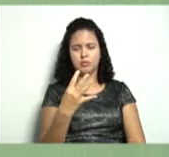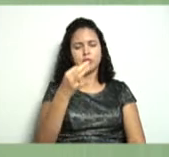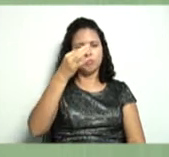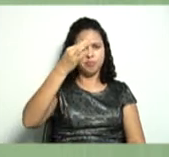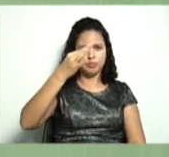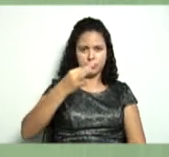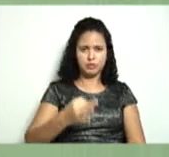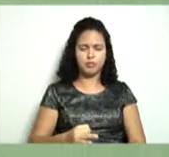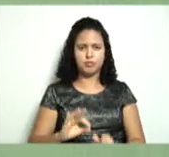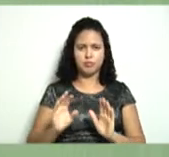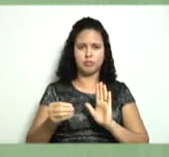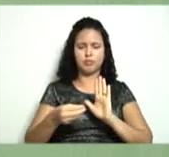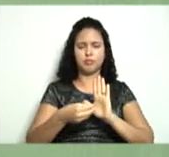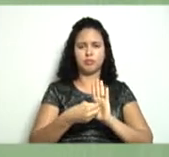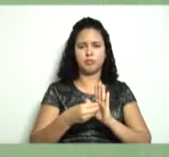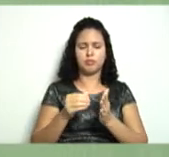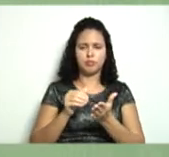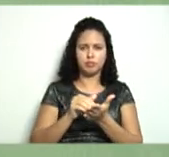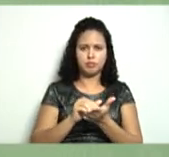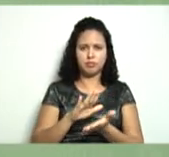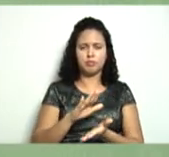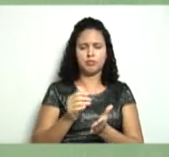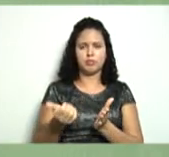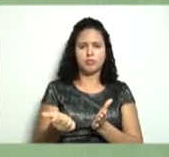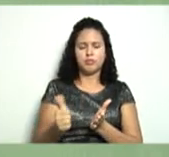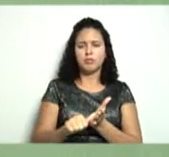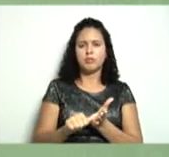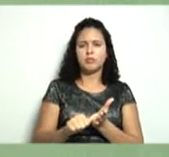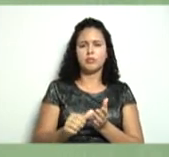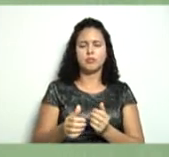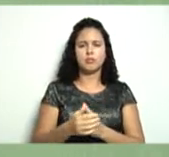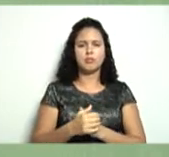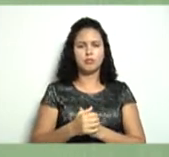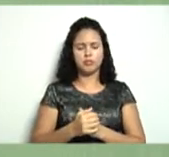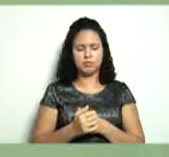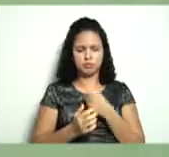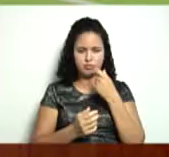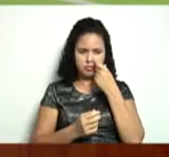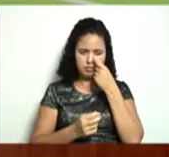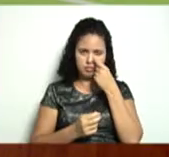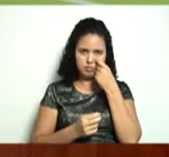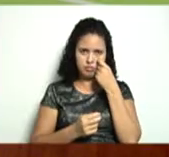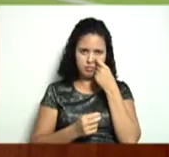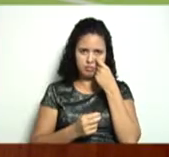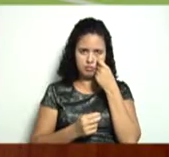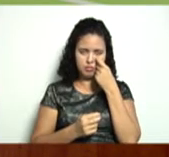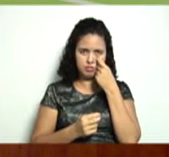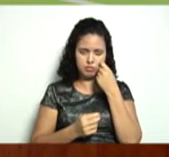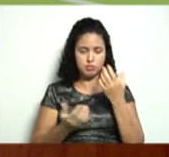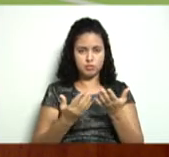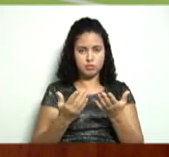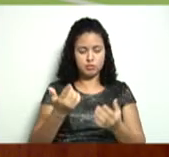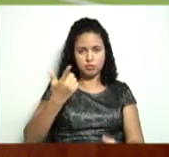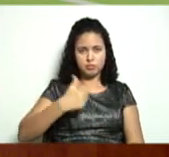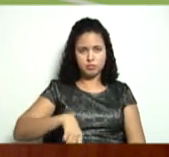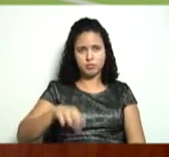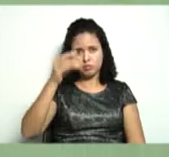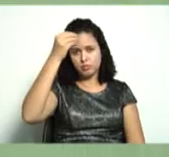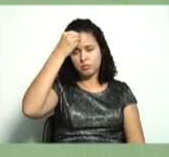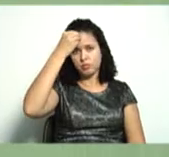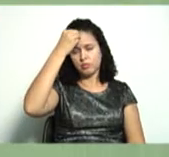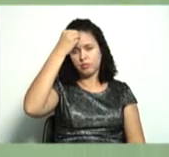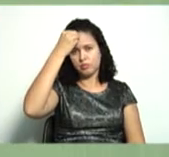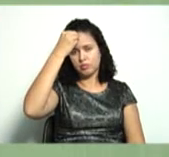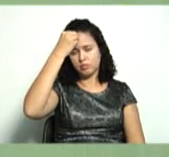fazem parte da exclusão do associado. Professora, vamos repetir aí para fixação.